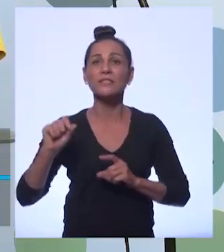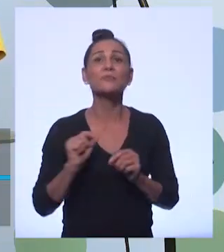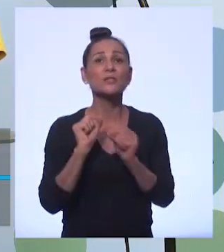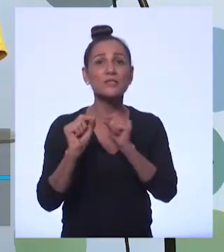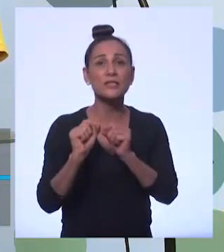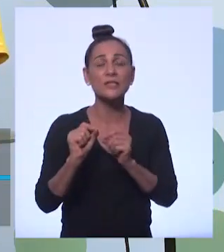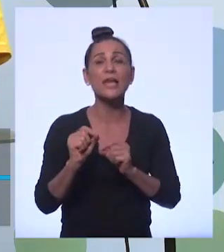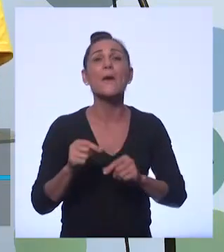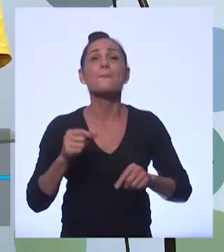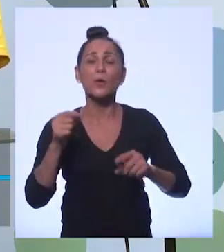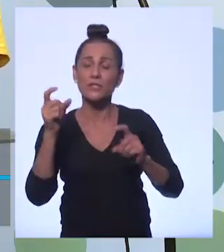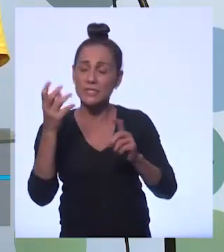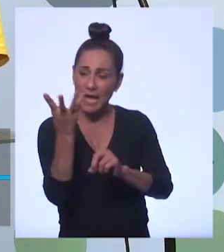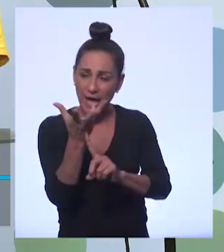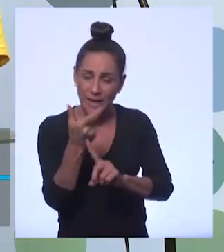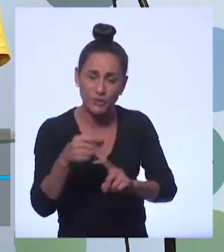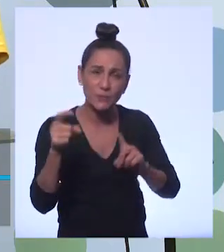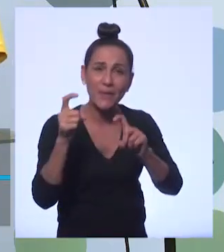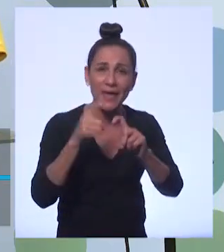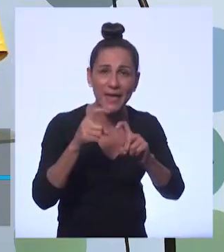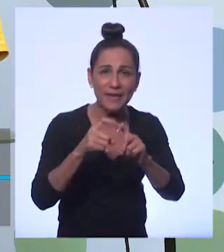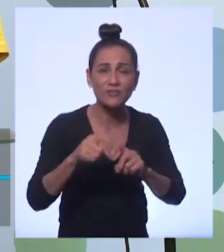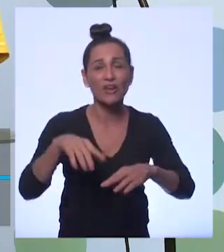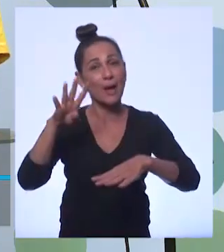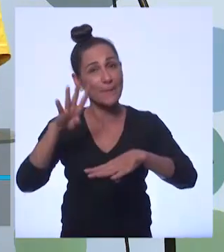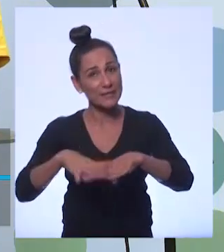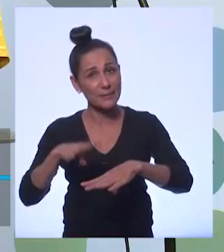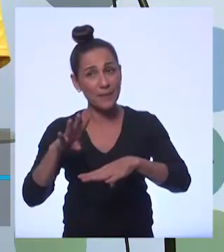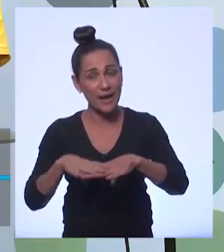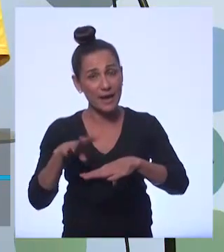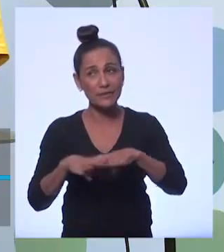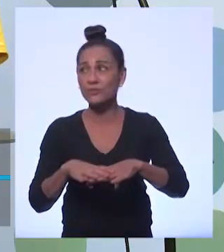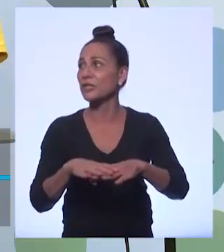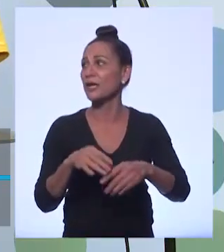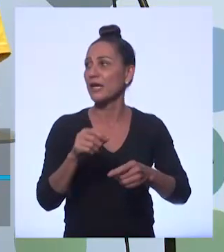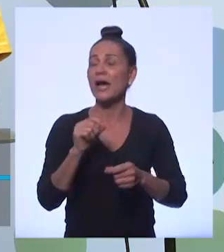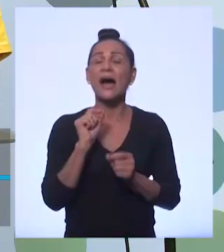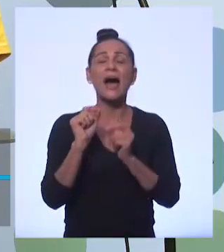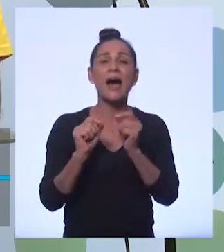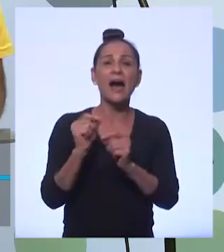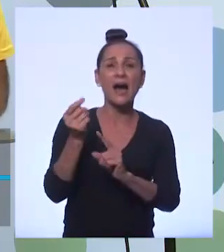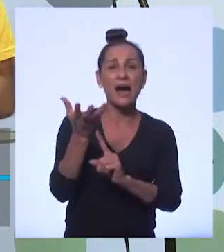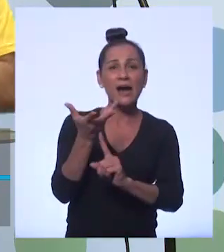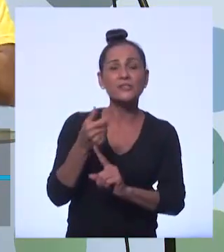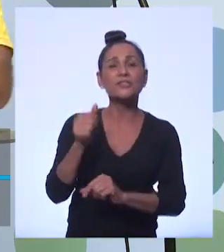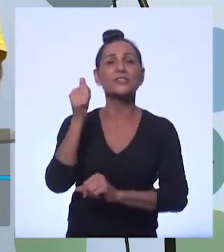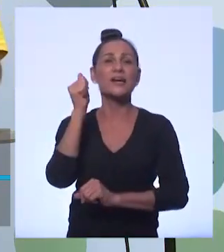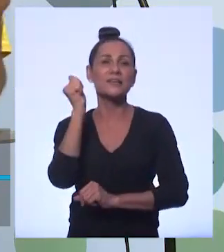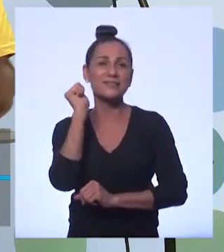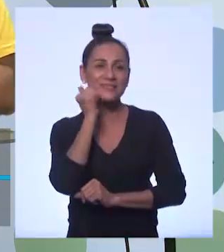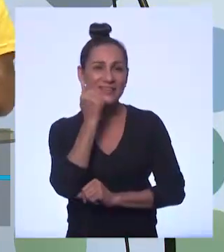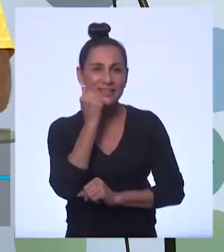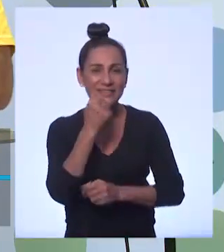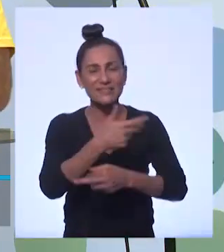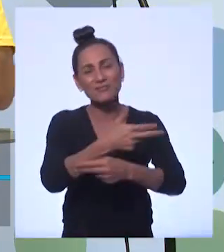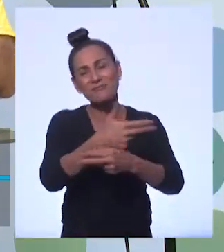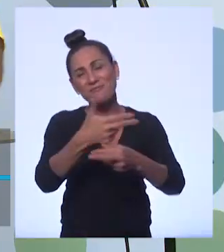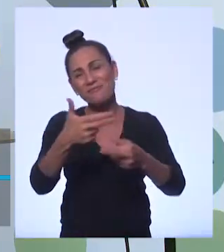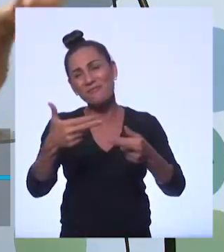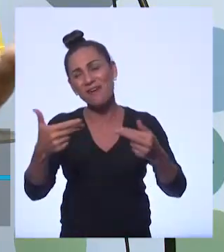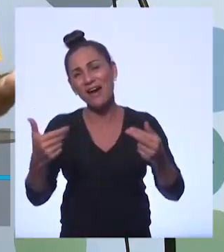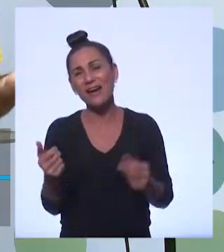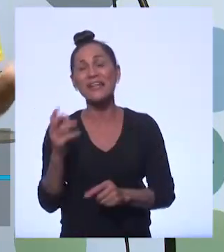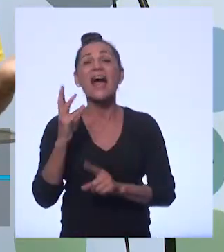ser a arte médica, a matemática, a arte da ciência. Existem muitas artes, a arte